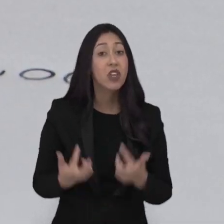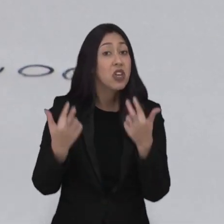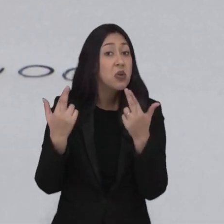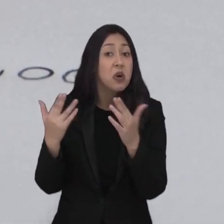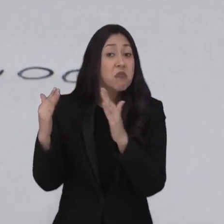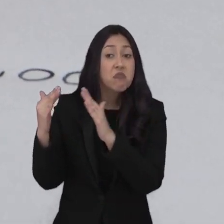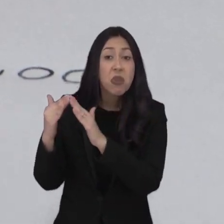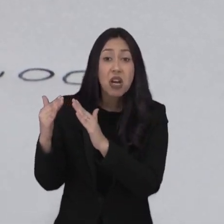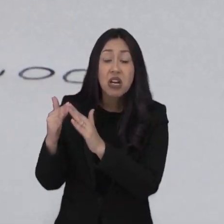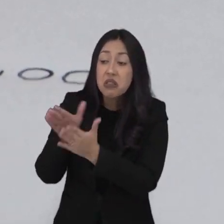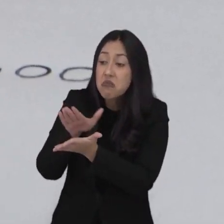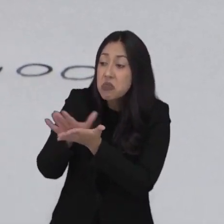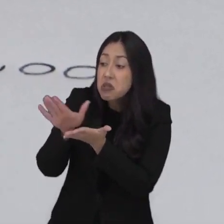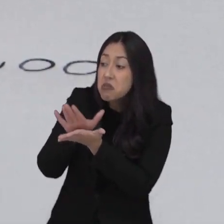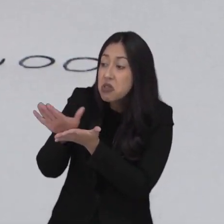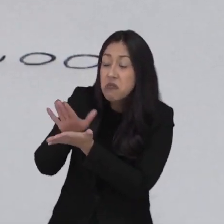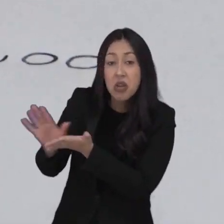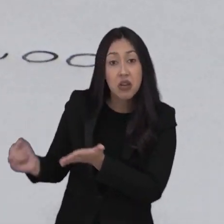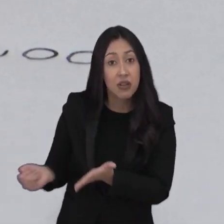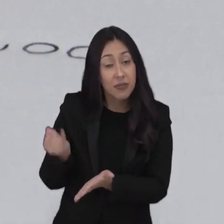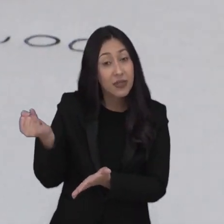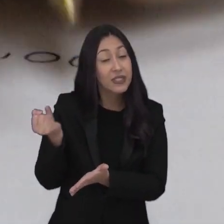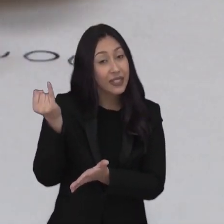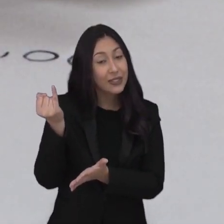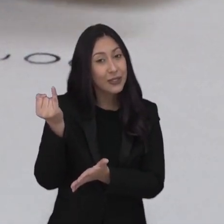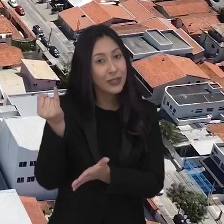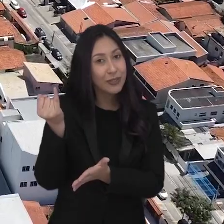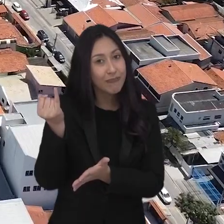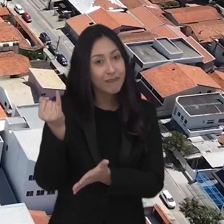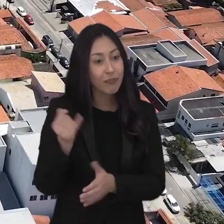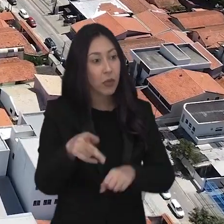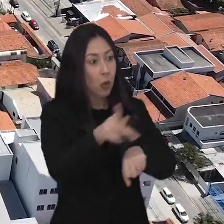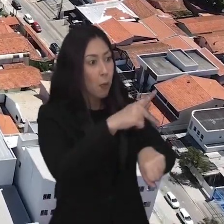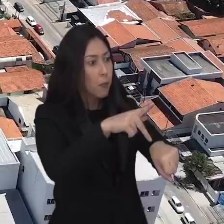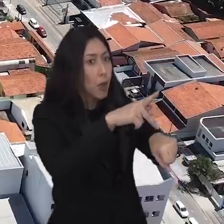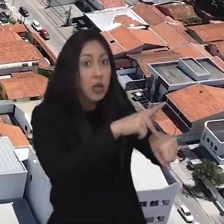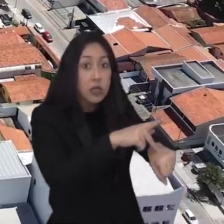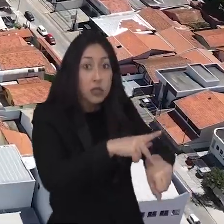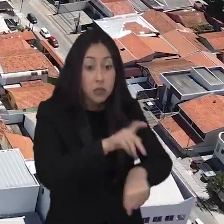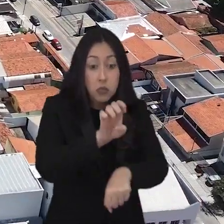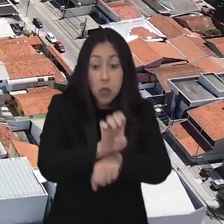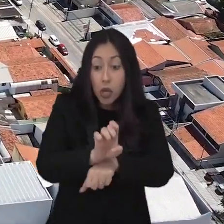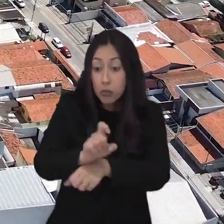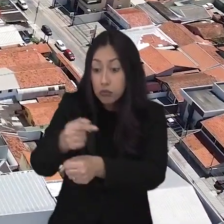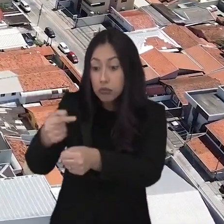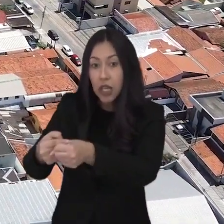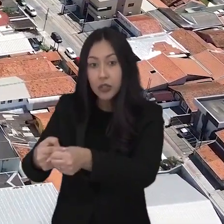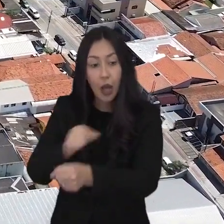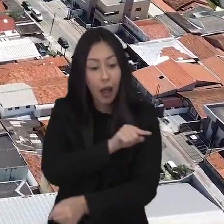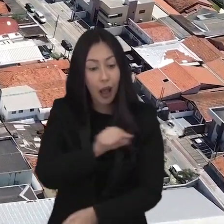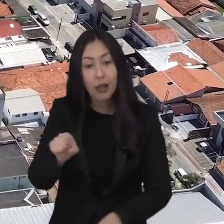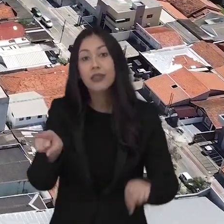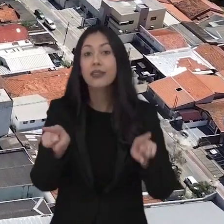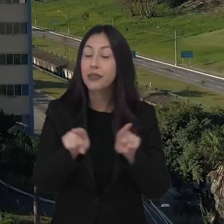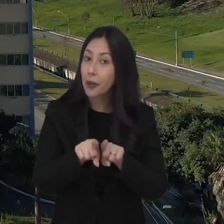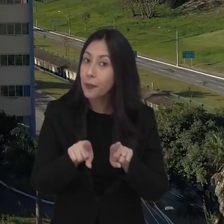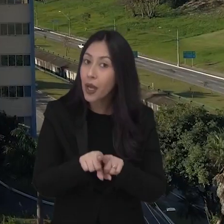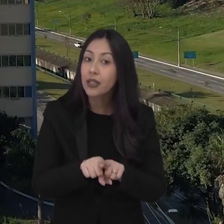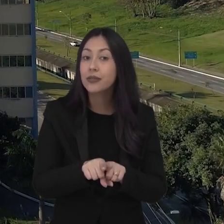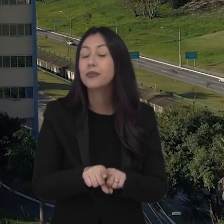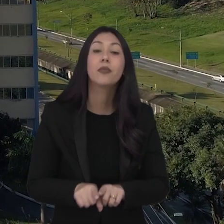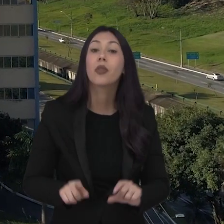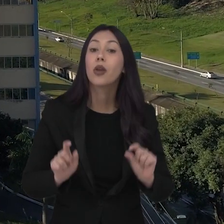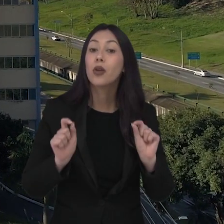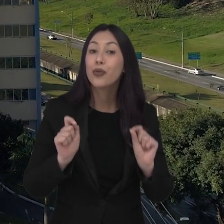uma casa tem alguns gastos essenciais, por exemplo, o país, o estado e a cidade também têm. São